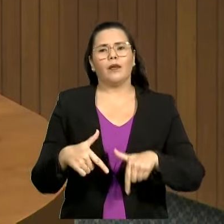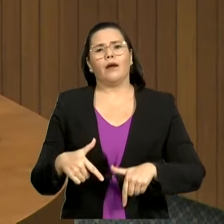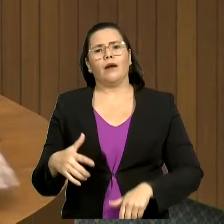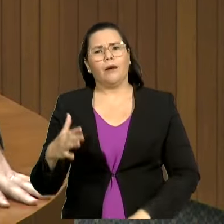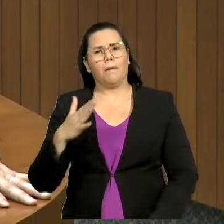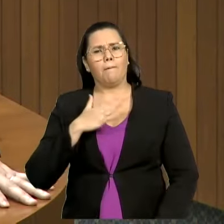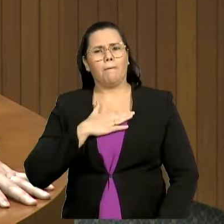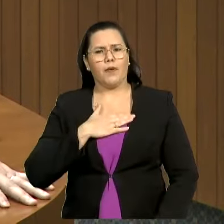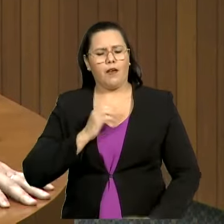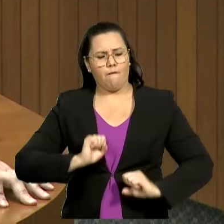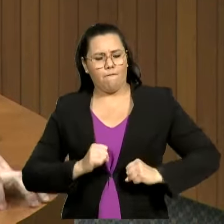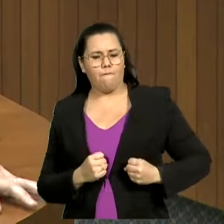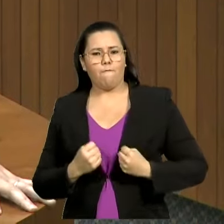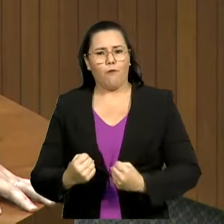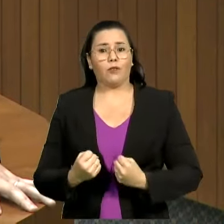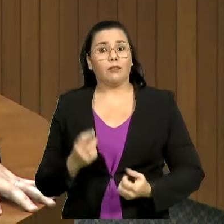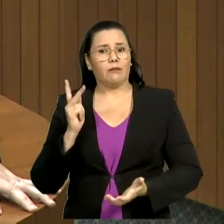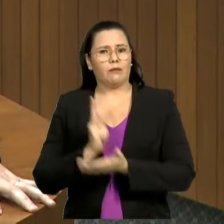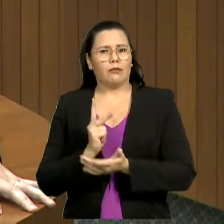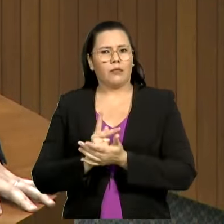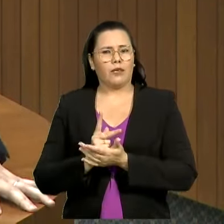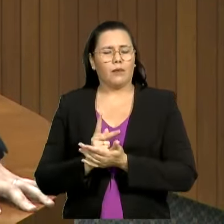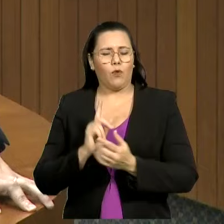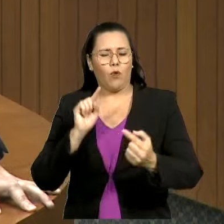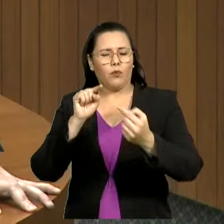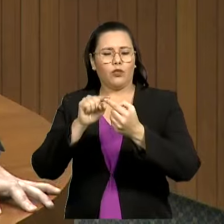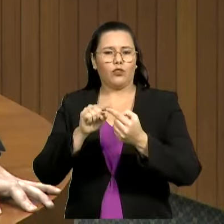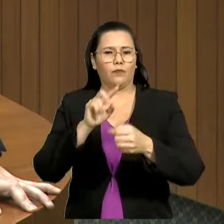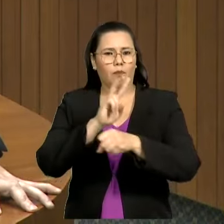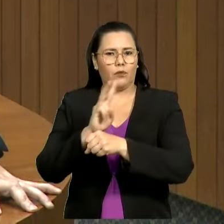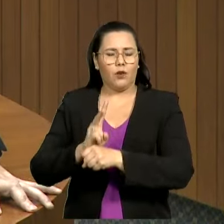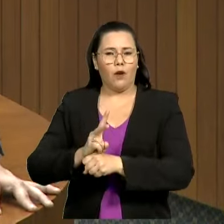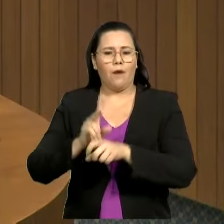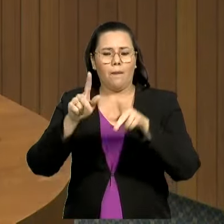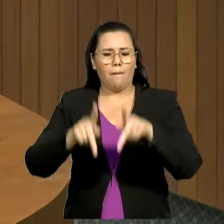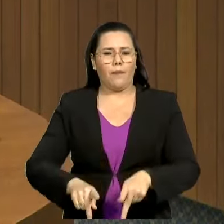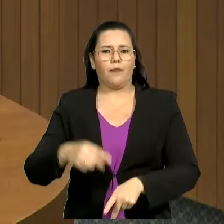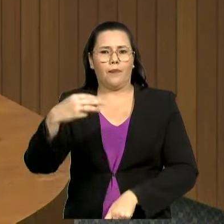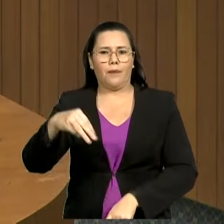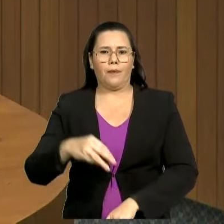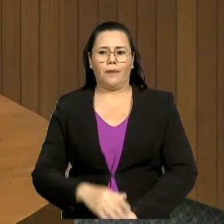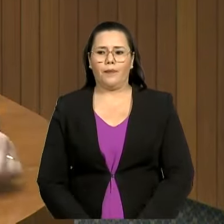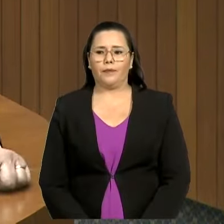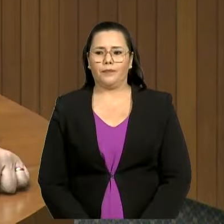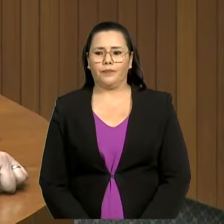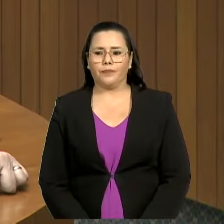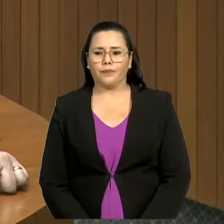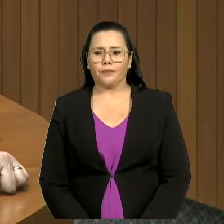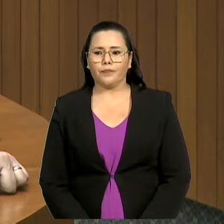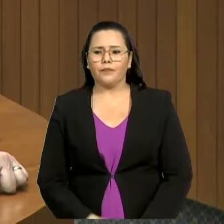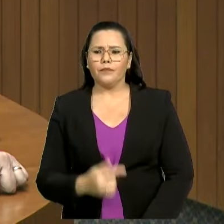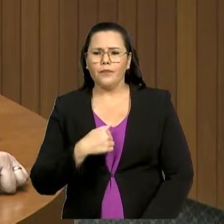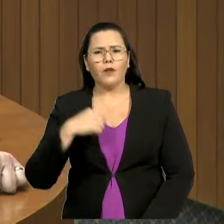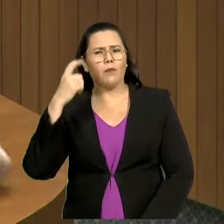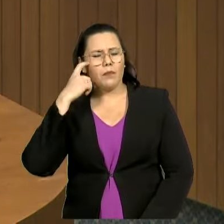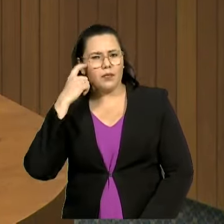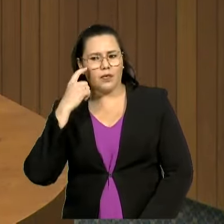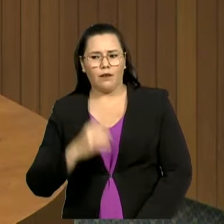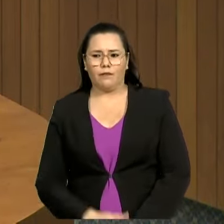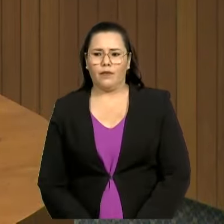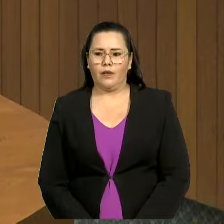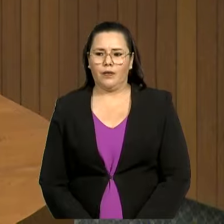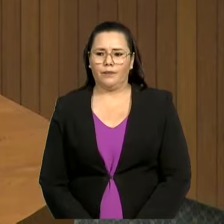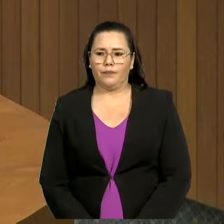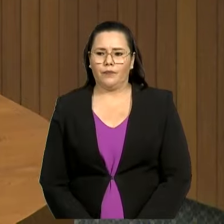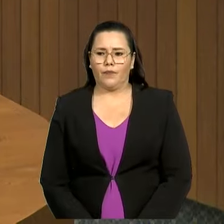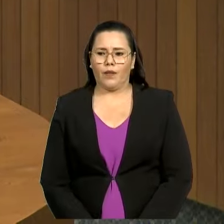em defesa do povo do Maranhão. E era assim também em defesa dos professores. Achava eu, naquele momento, que ao revelar ao